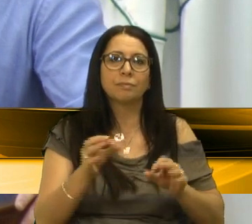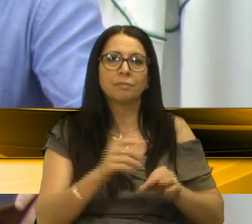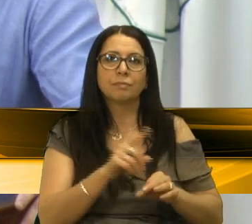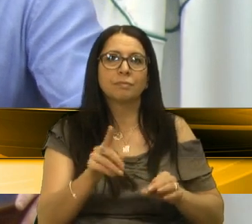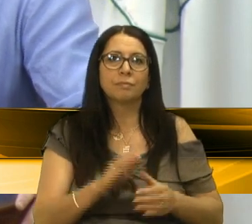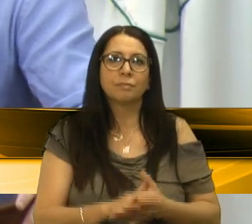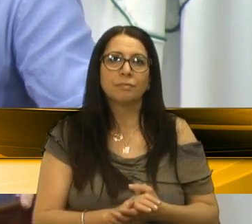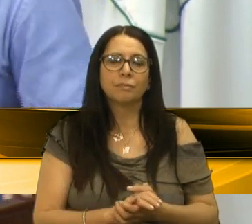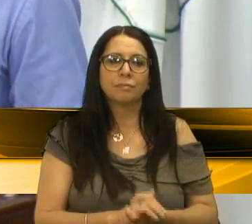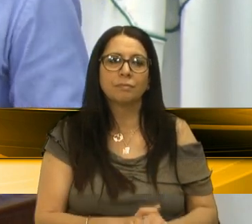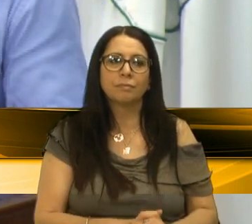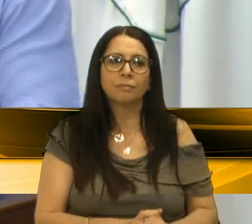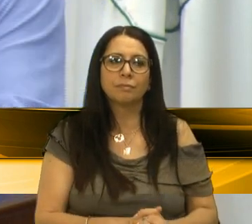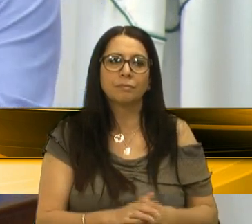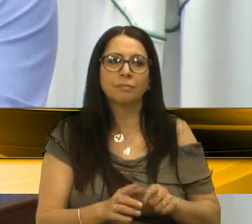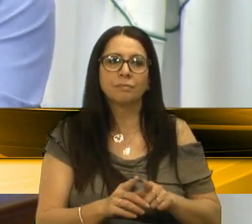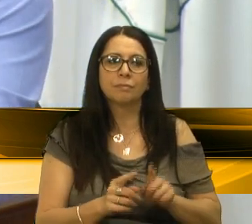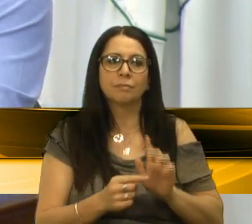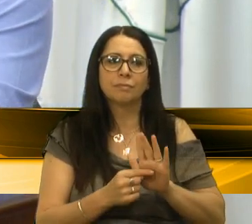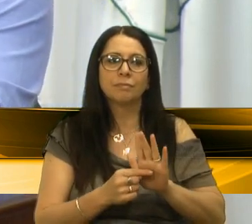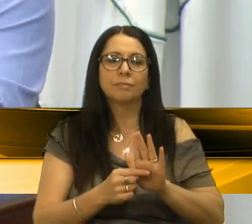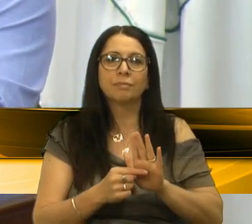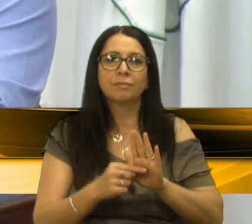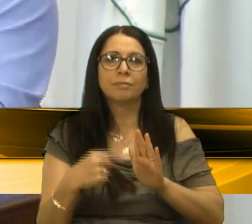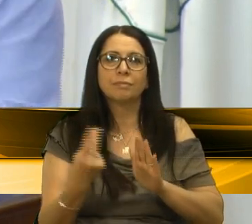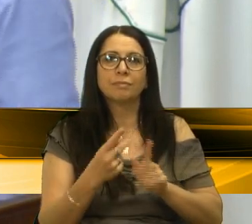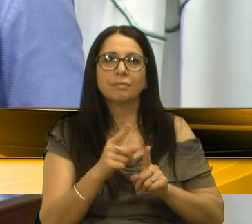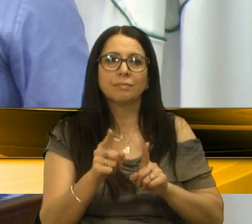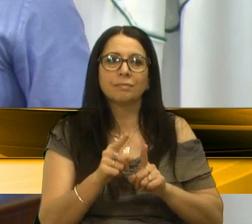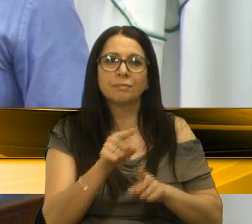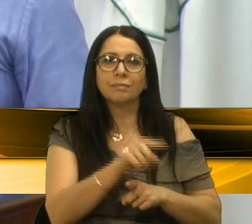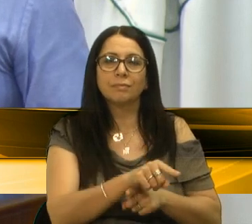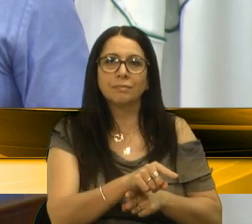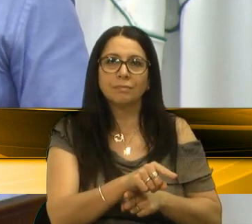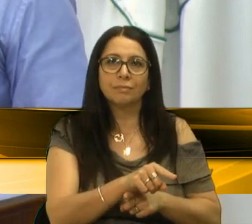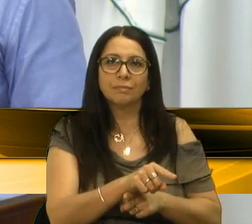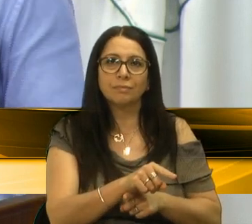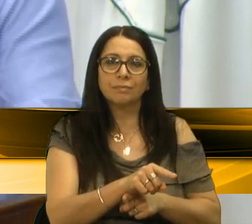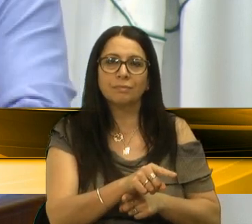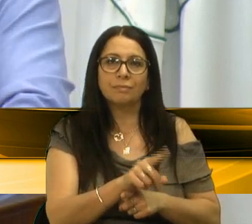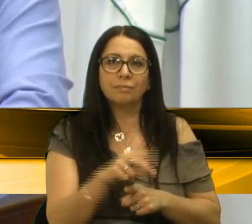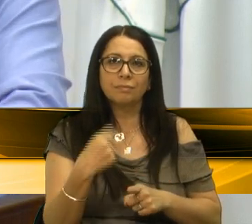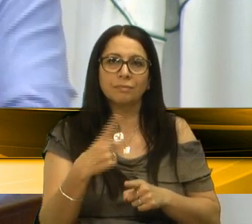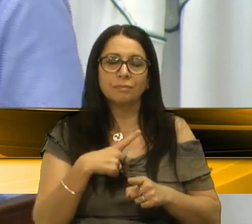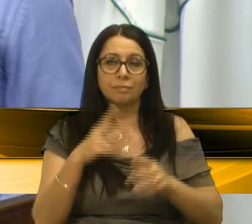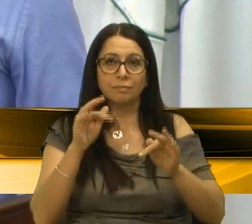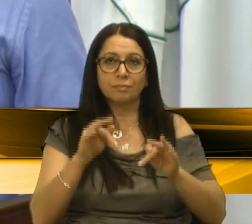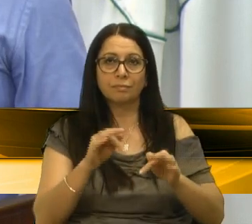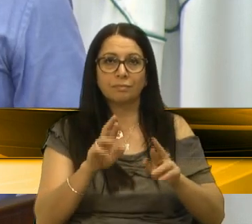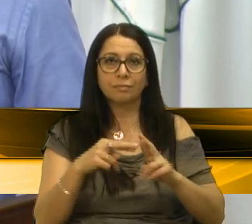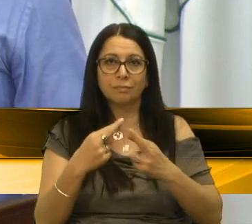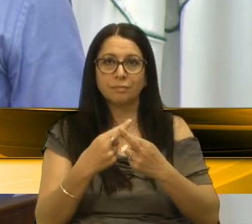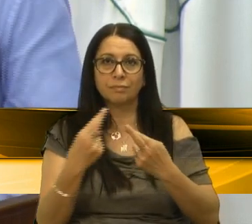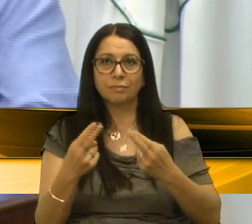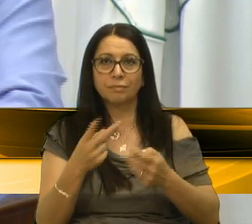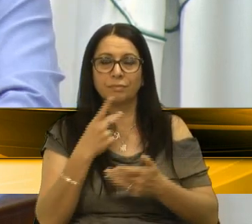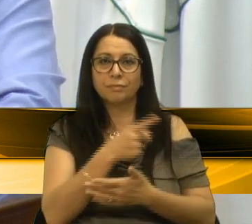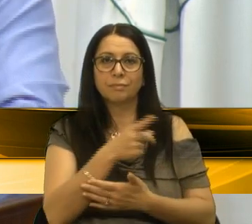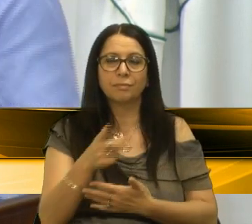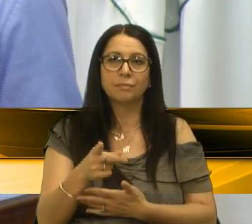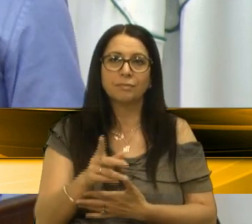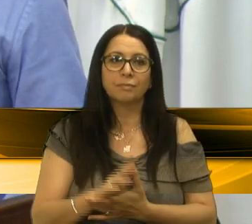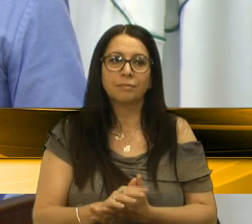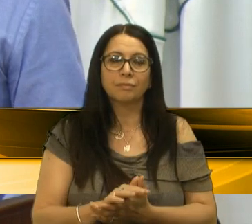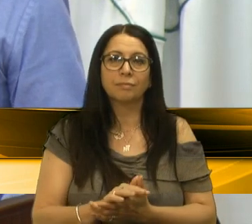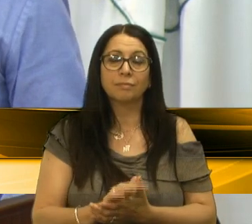gostaria de estar aqui com nós. Então, se nós encerrássemos a sessão com a sua fala,